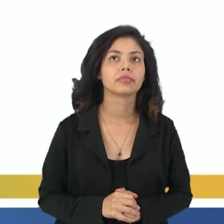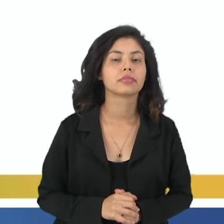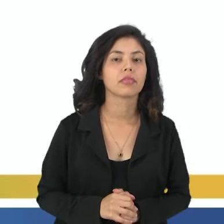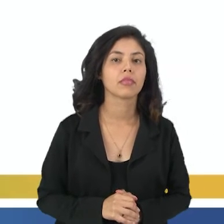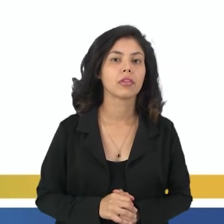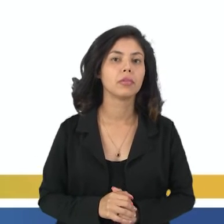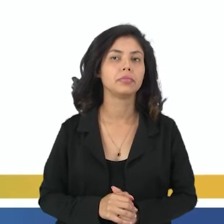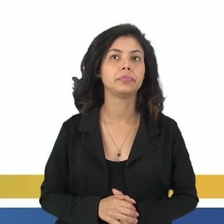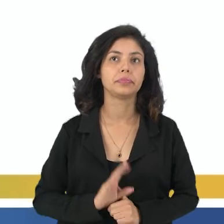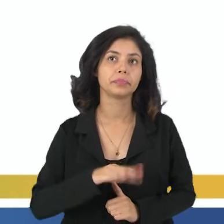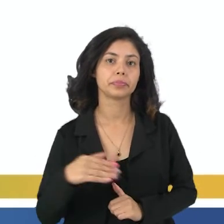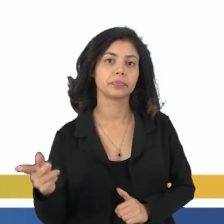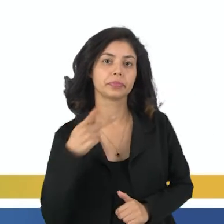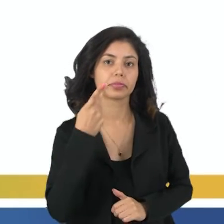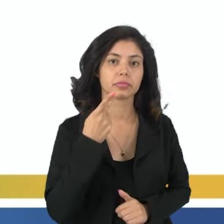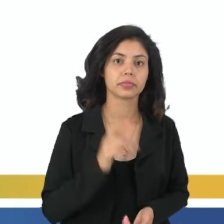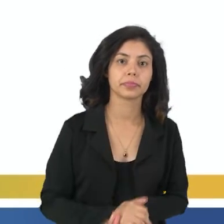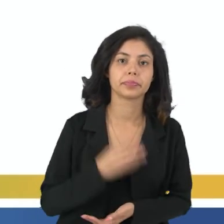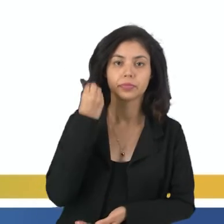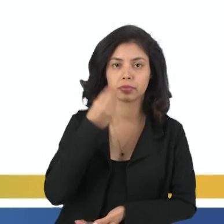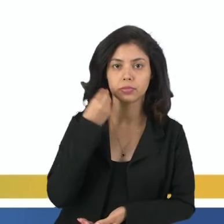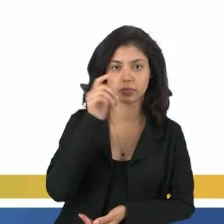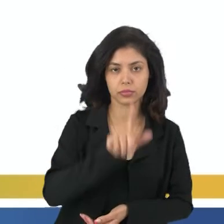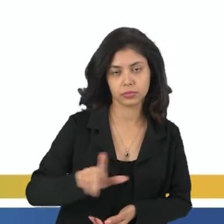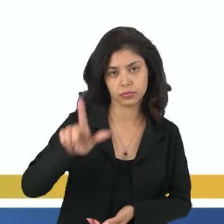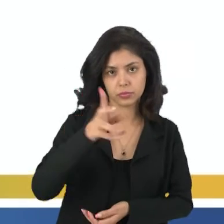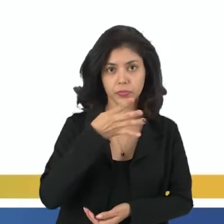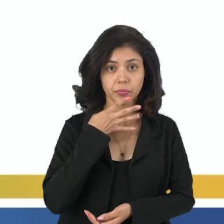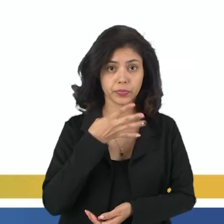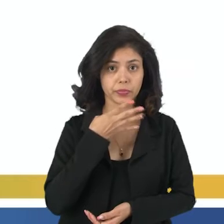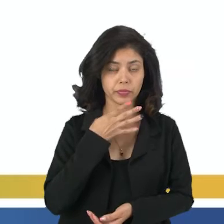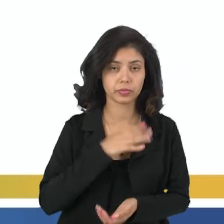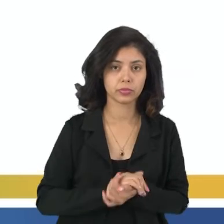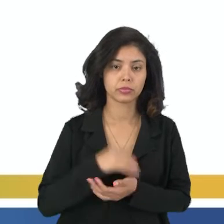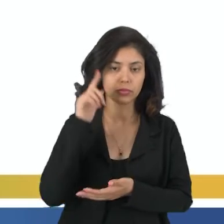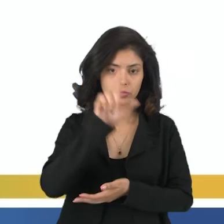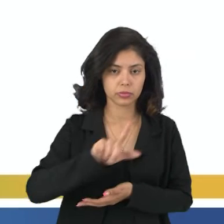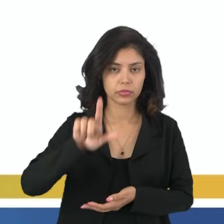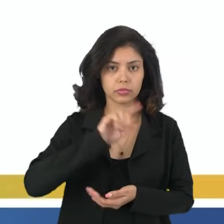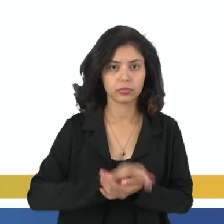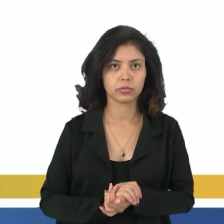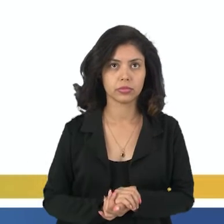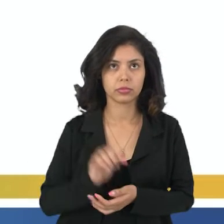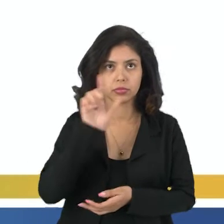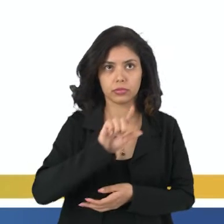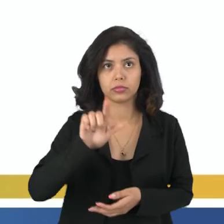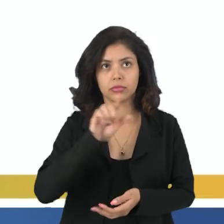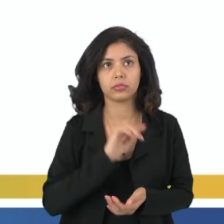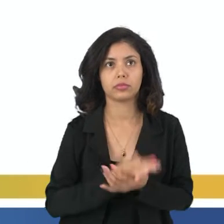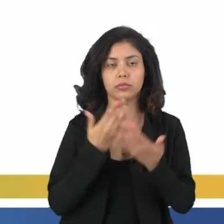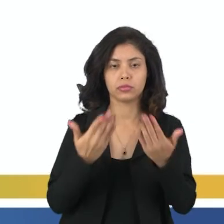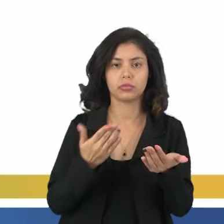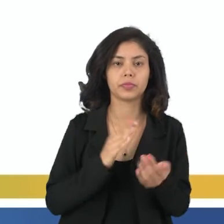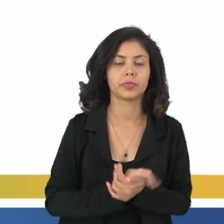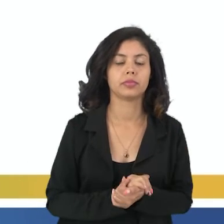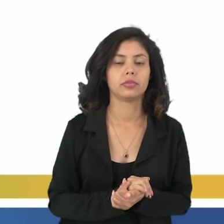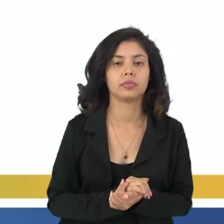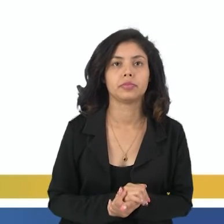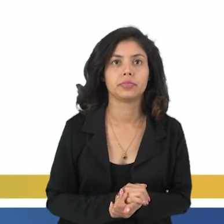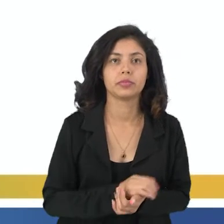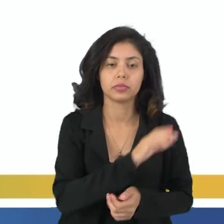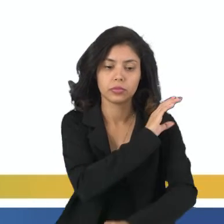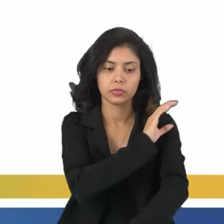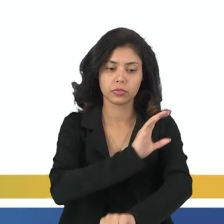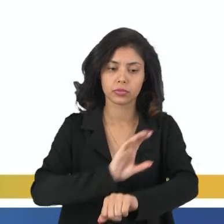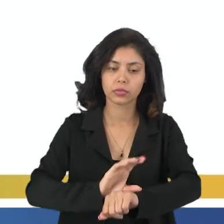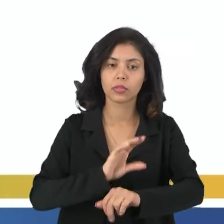quando eu falo experiência letra H em nada mais é do que mesmo conhecer a literatura né aleatória a literatura aí que faz parte